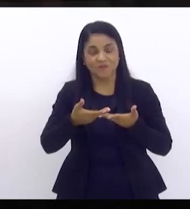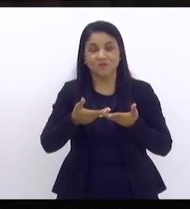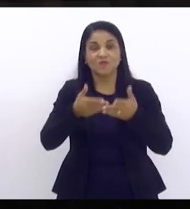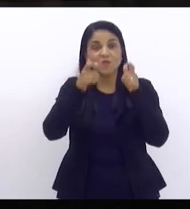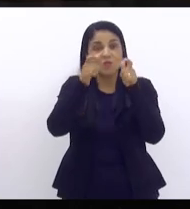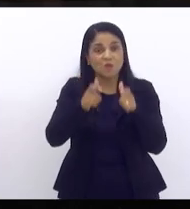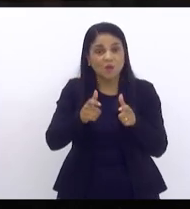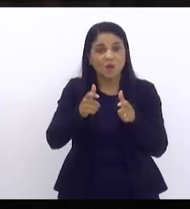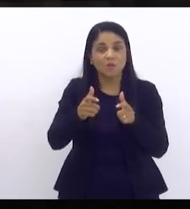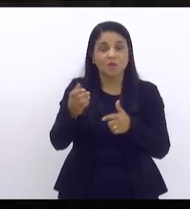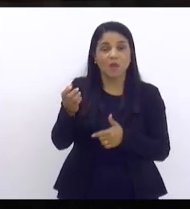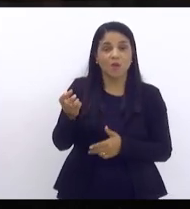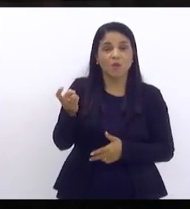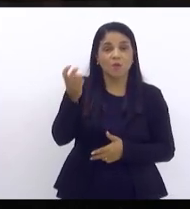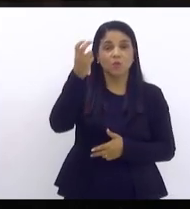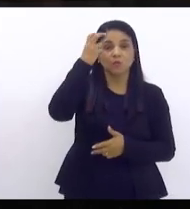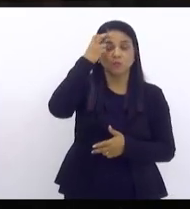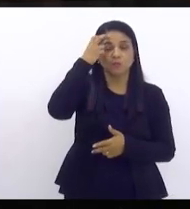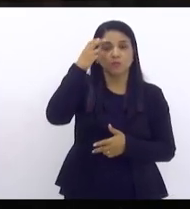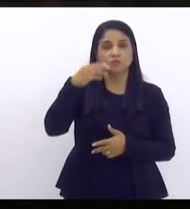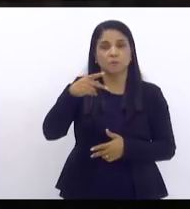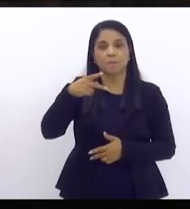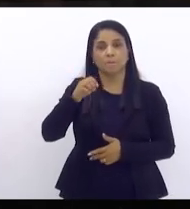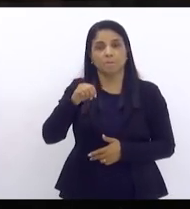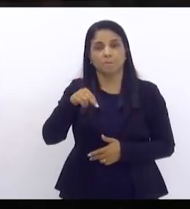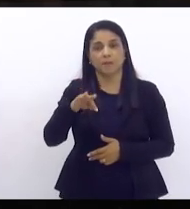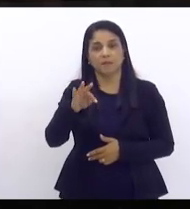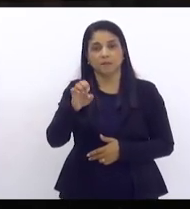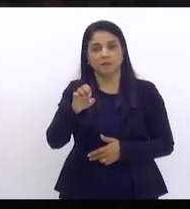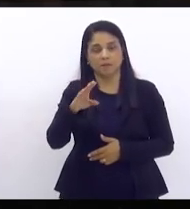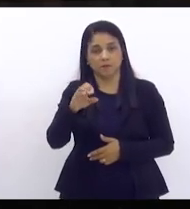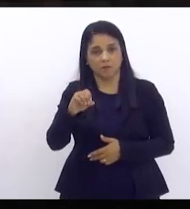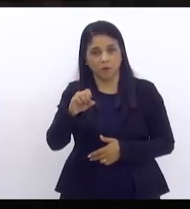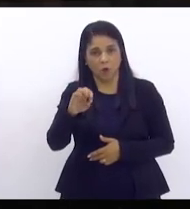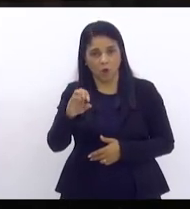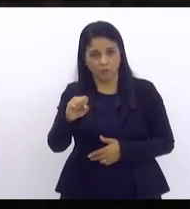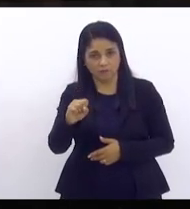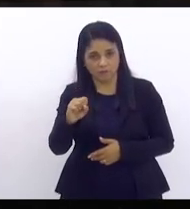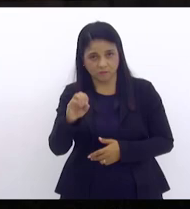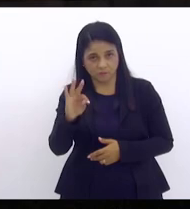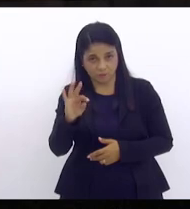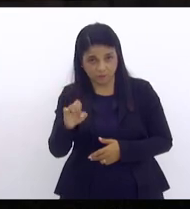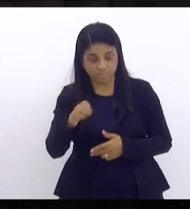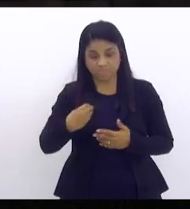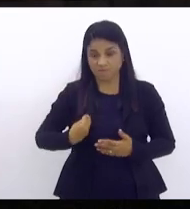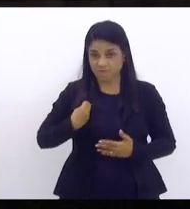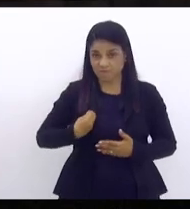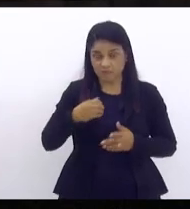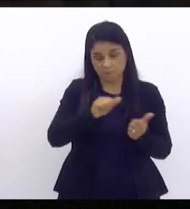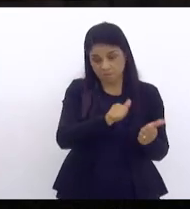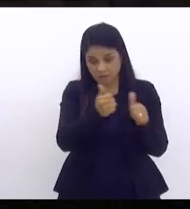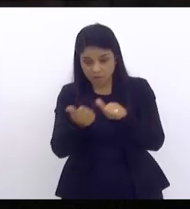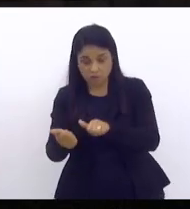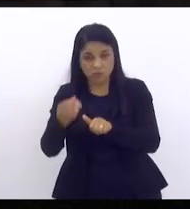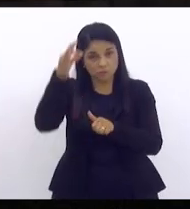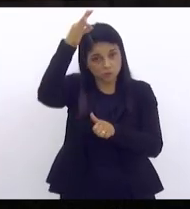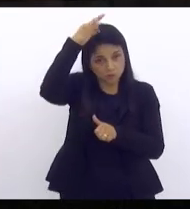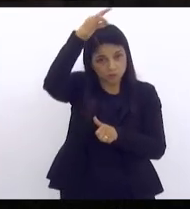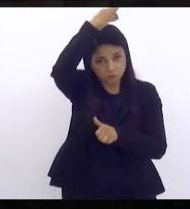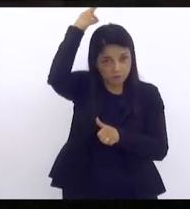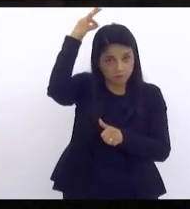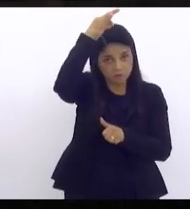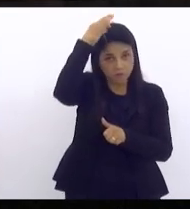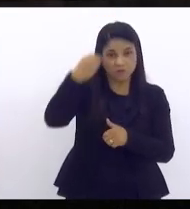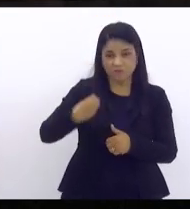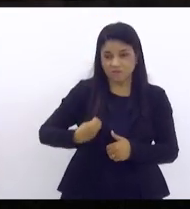onde a cultura de Pentecostes é vivida através de um tripé muito bem definido: batismo no Espírito Santo,